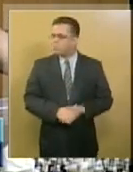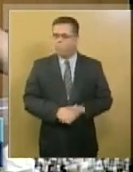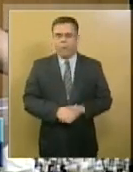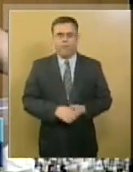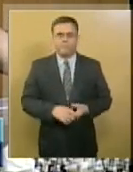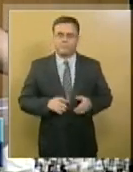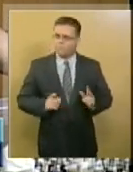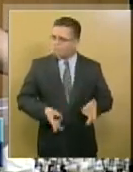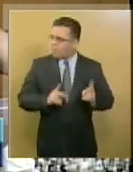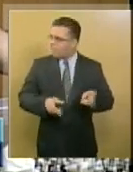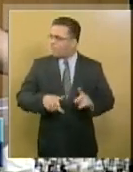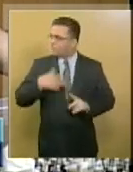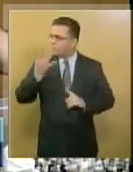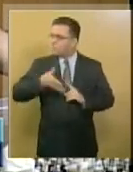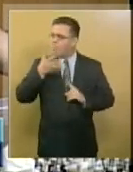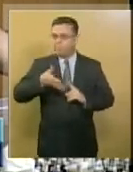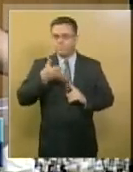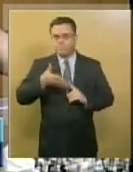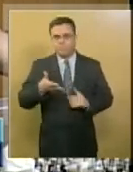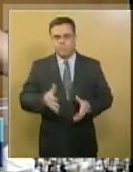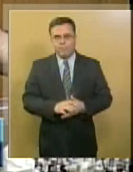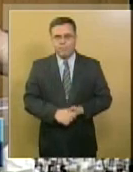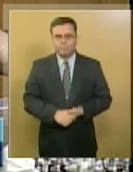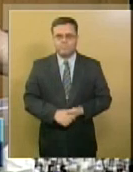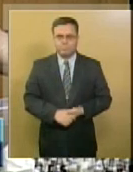Vamos mais adiante.